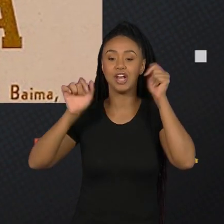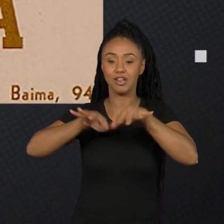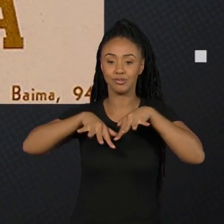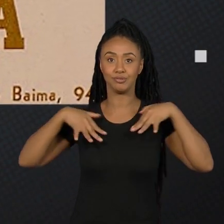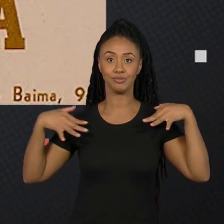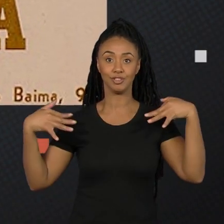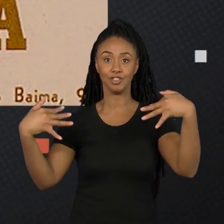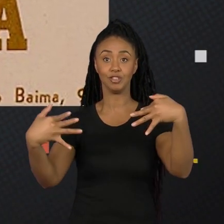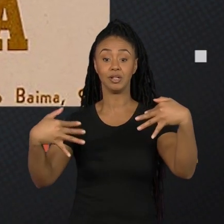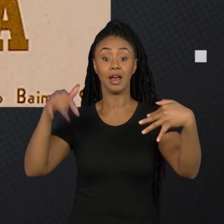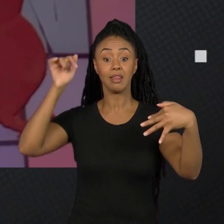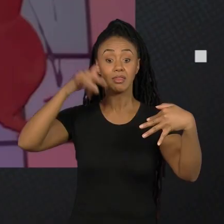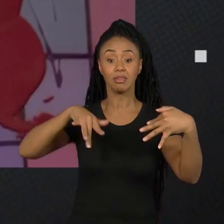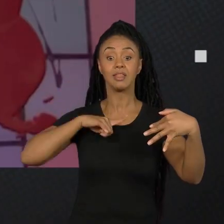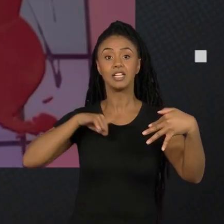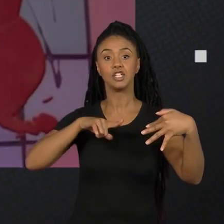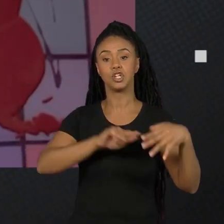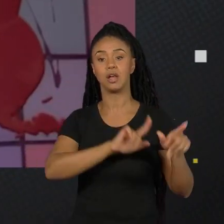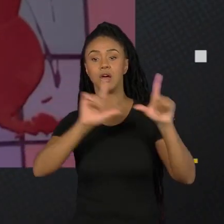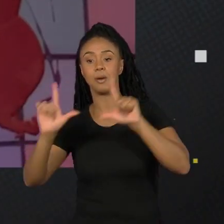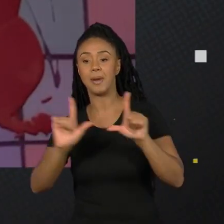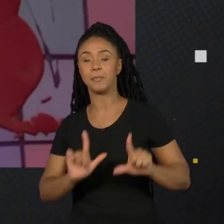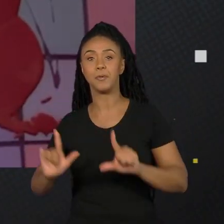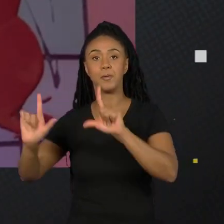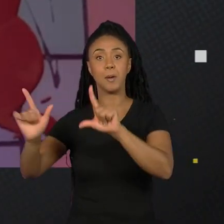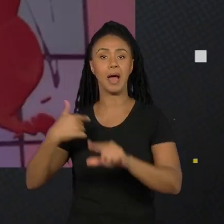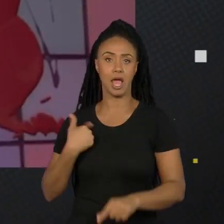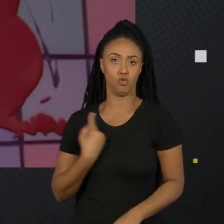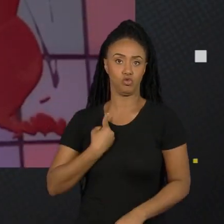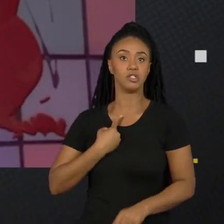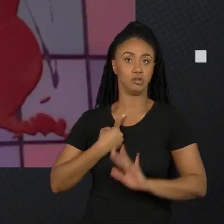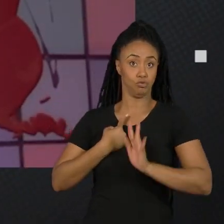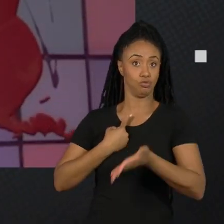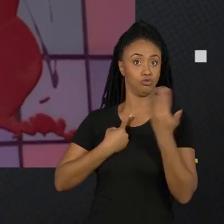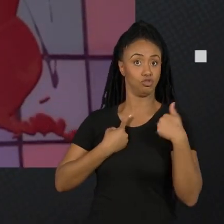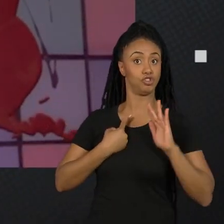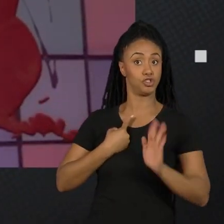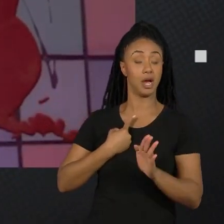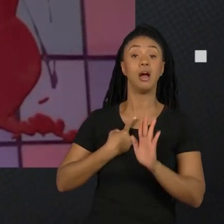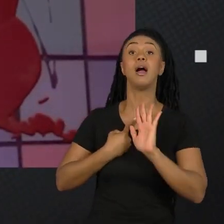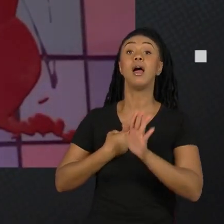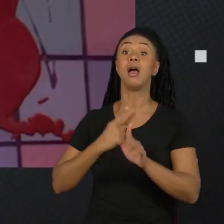uma individual, e posteriormente fizemos também